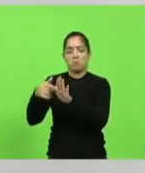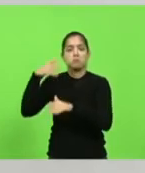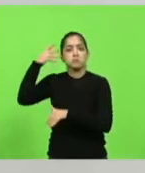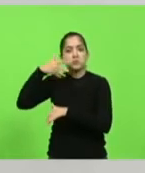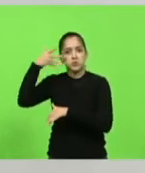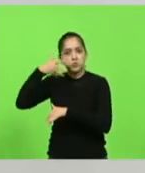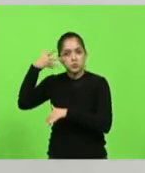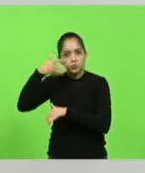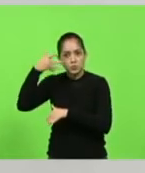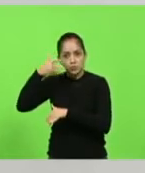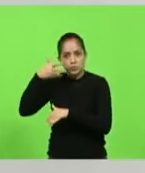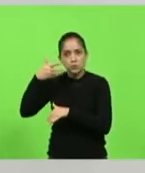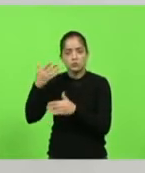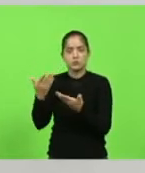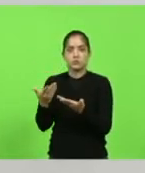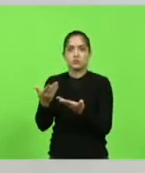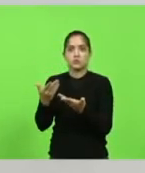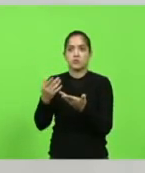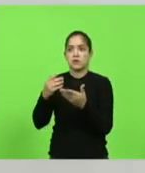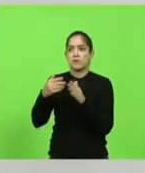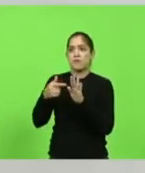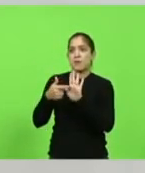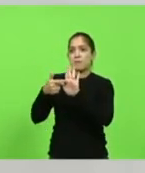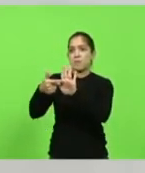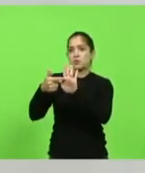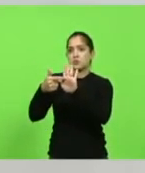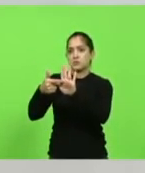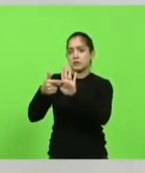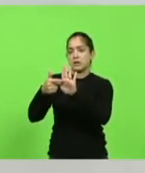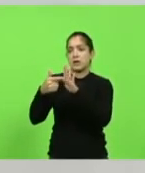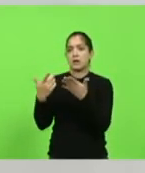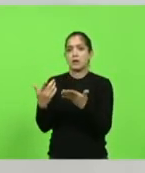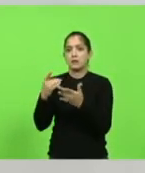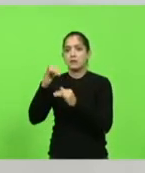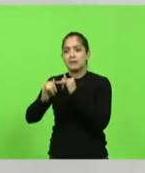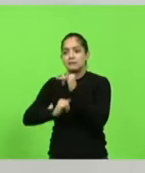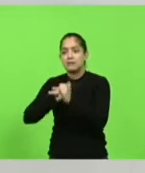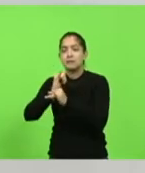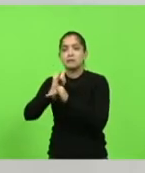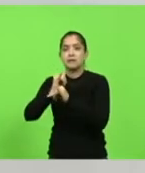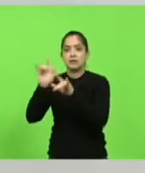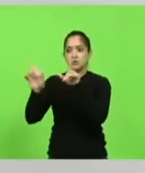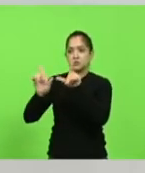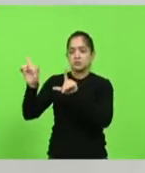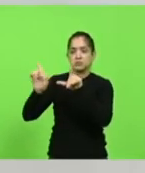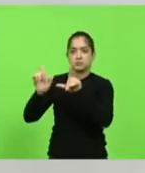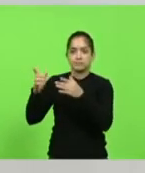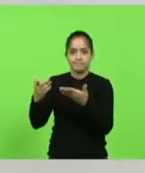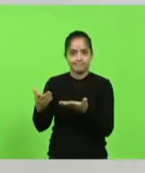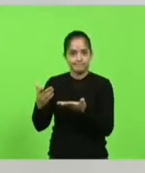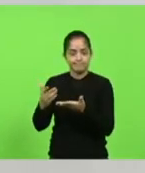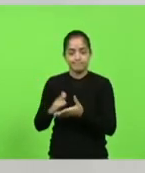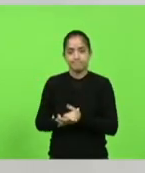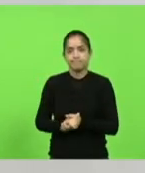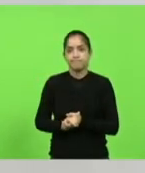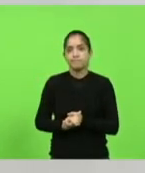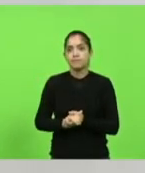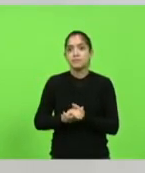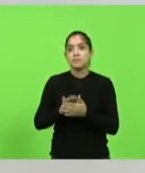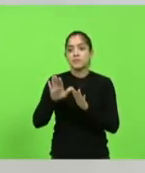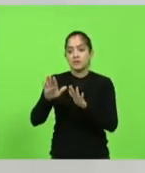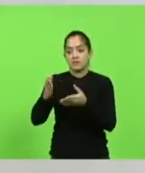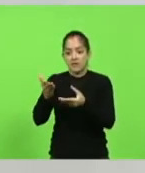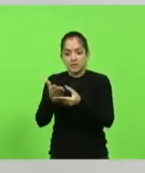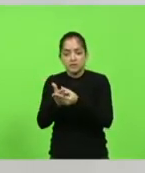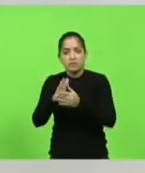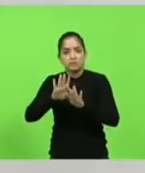para tentar lacrar na internet ou fazer valer nos jornais. Eles têm que ficar nos autos